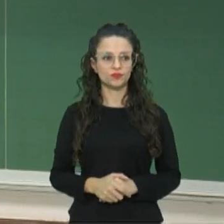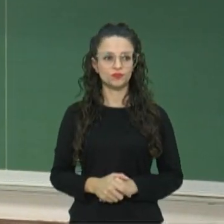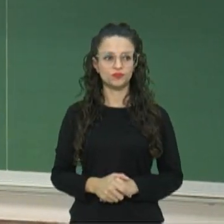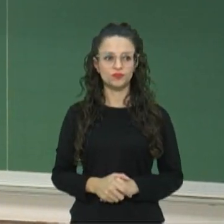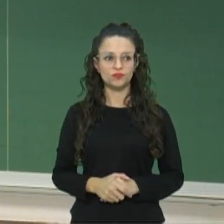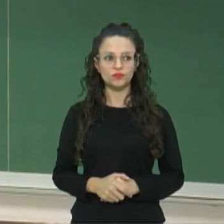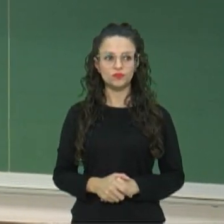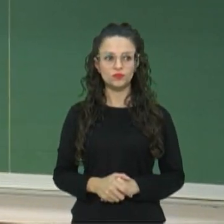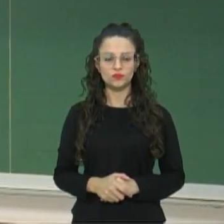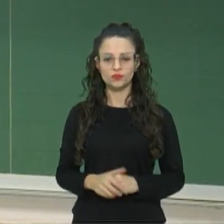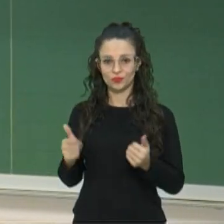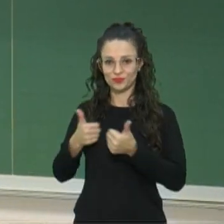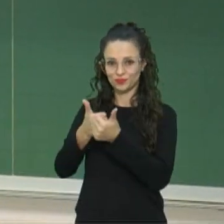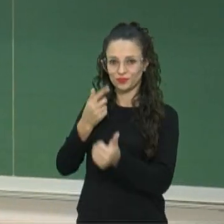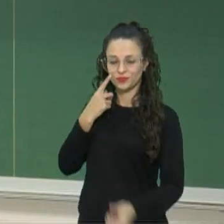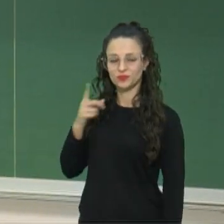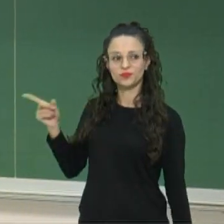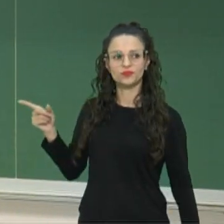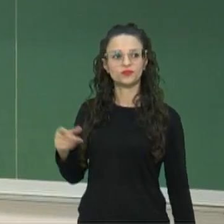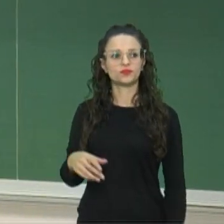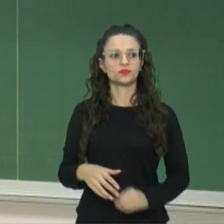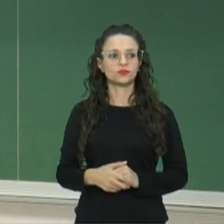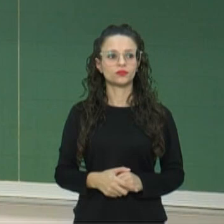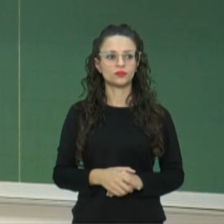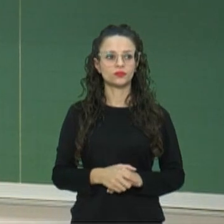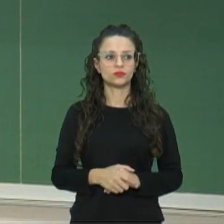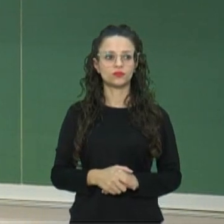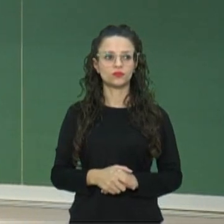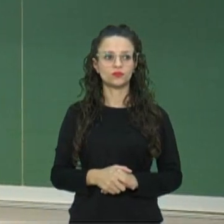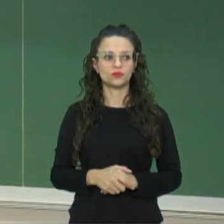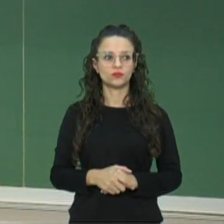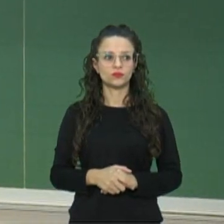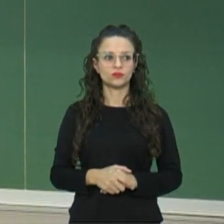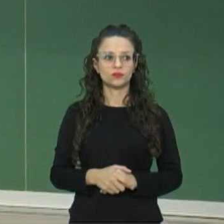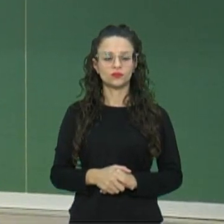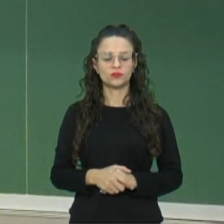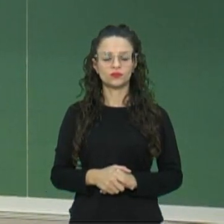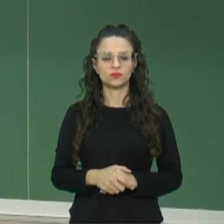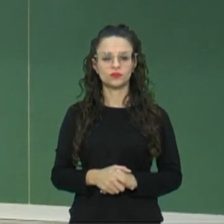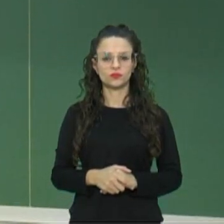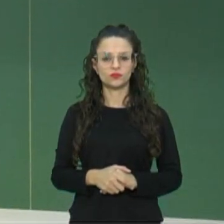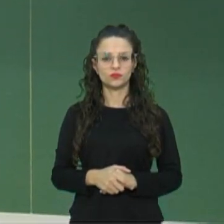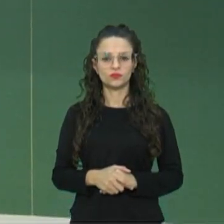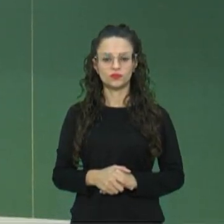só. Me acompanhe aqui. Hidrogênio aqui, hidrogênio aqui.